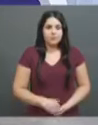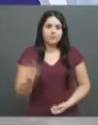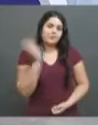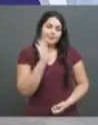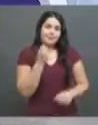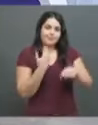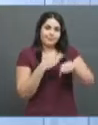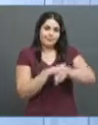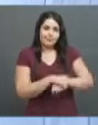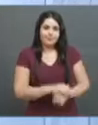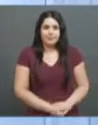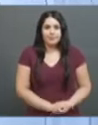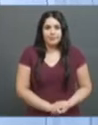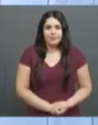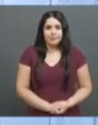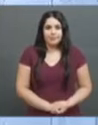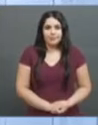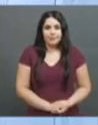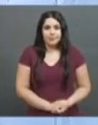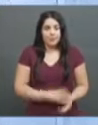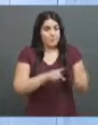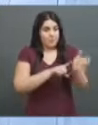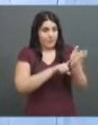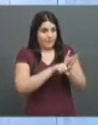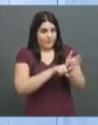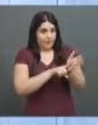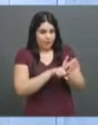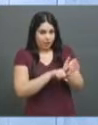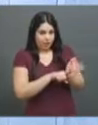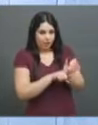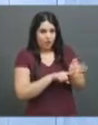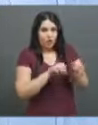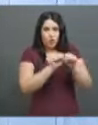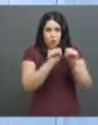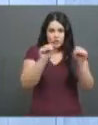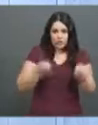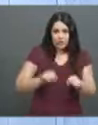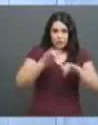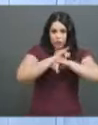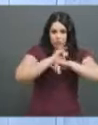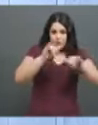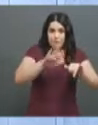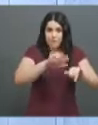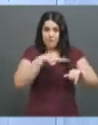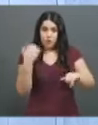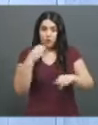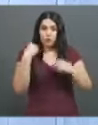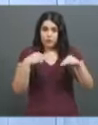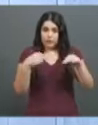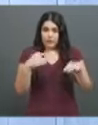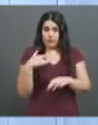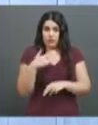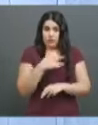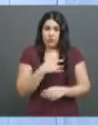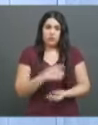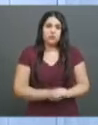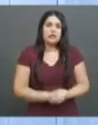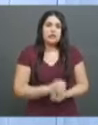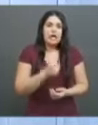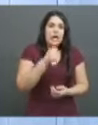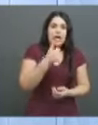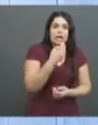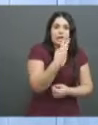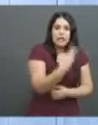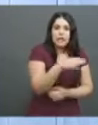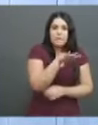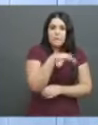Olá, boa noite. De acordo com dados do Sistema de Informação de Mortalidade do Ministério da Saúde, a cada